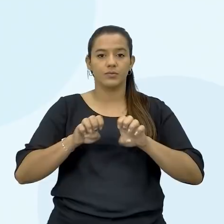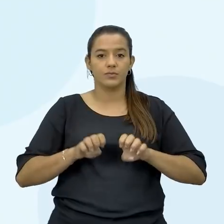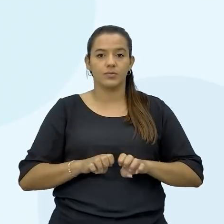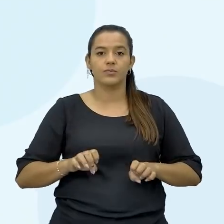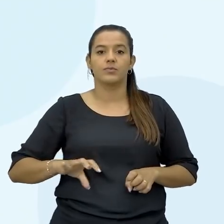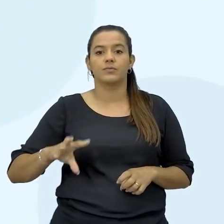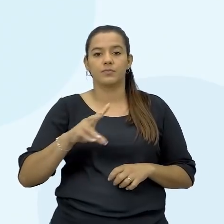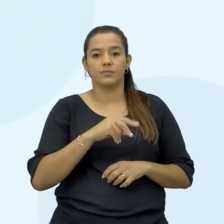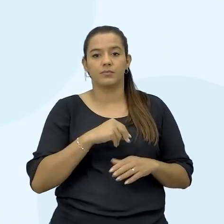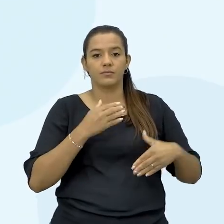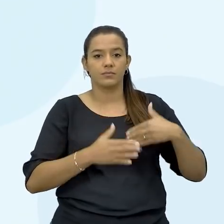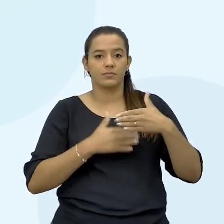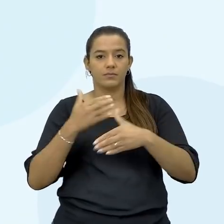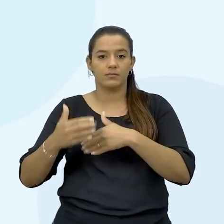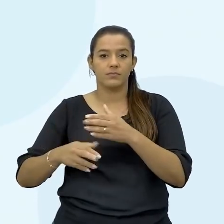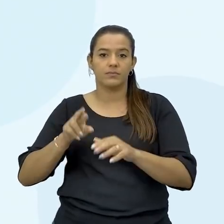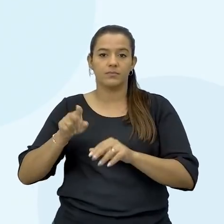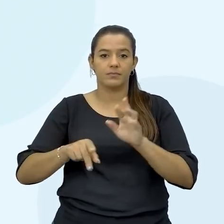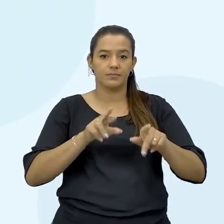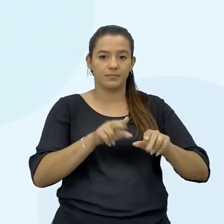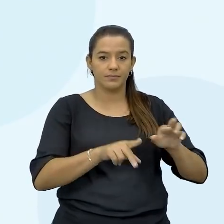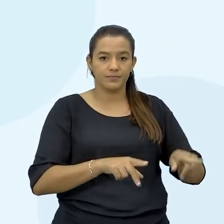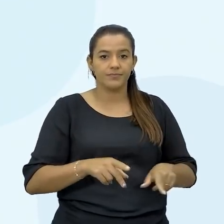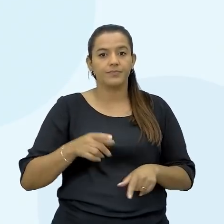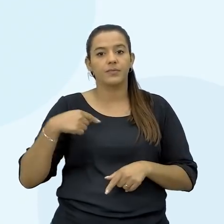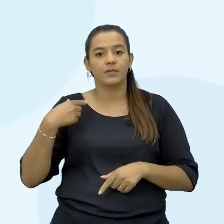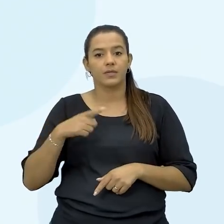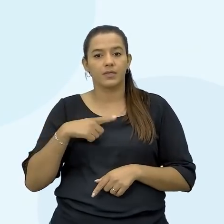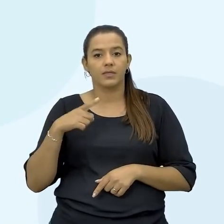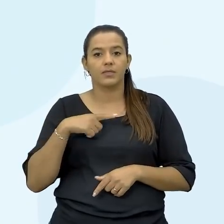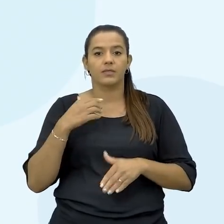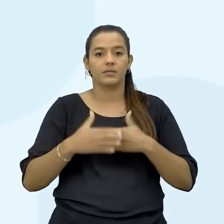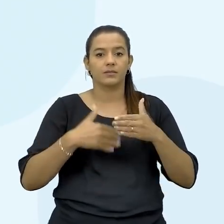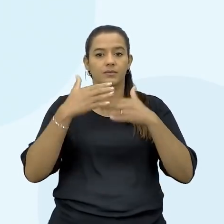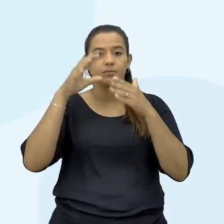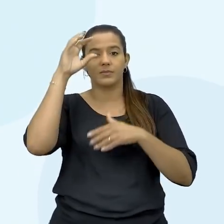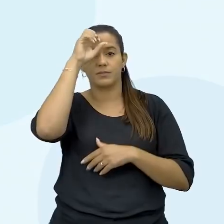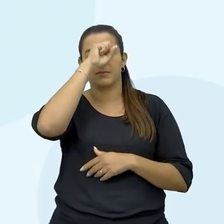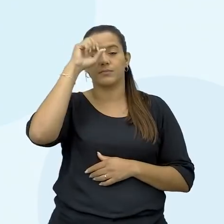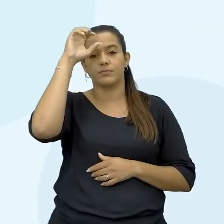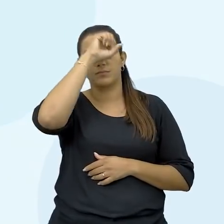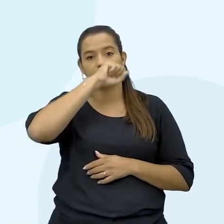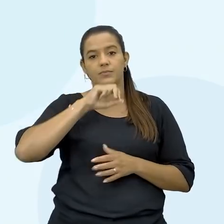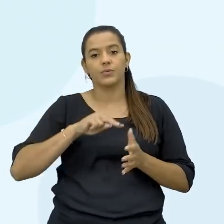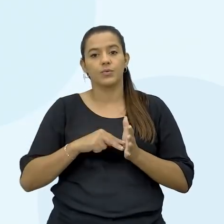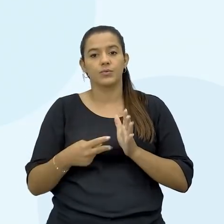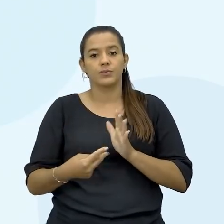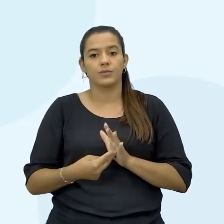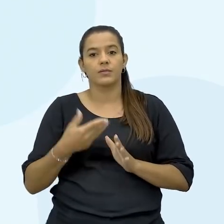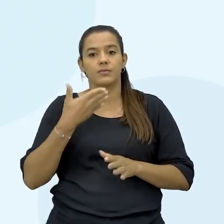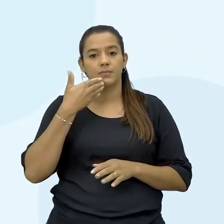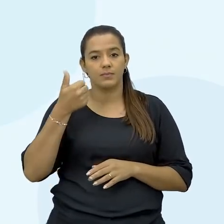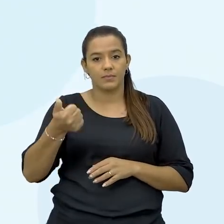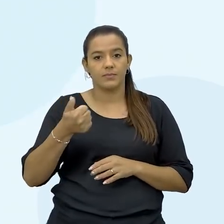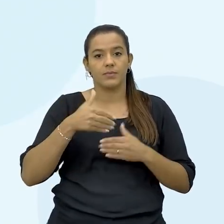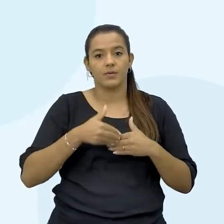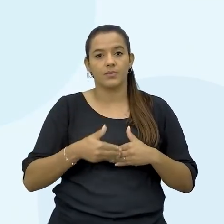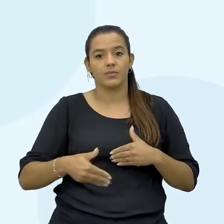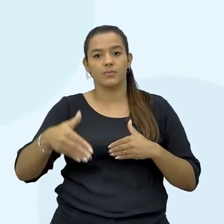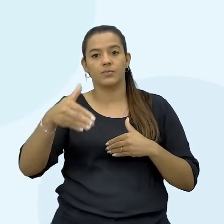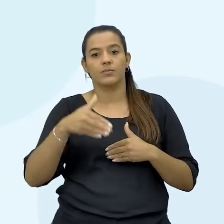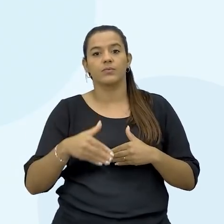ações diversificadas, destinadas ao desenvolvimento de aprendizagens significativas ao longo da